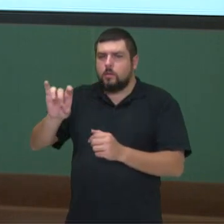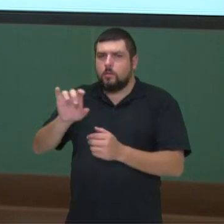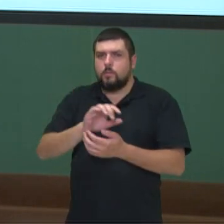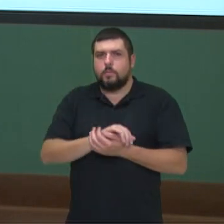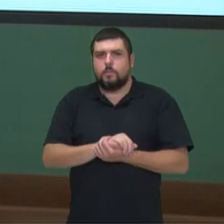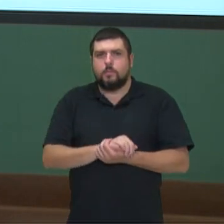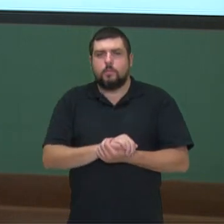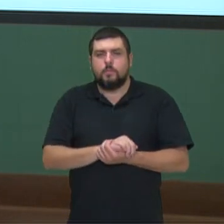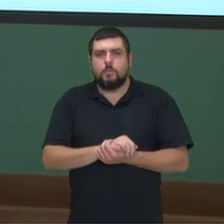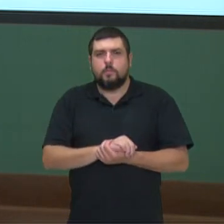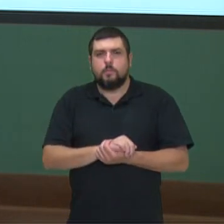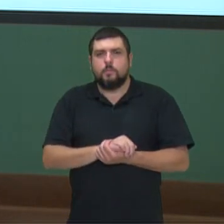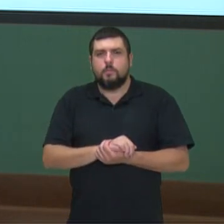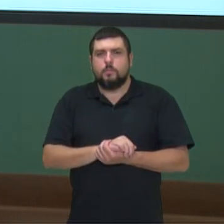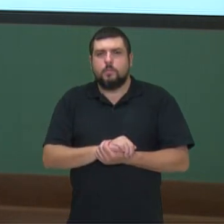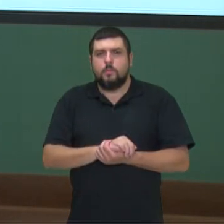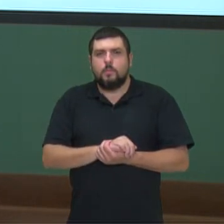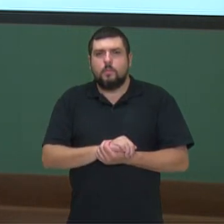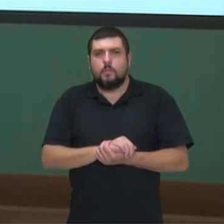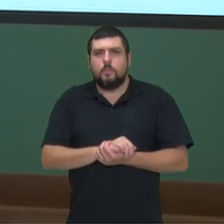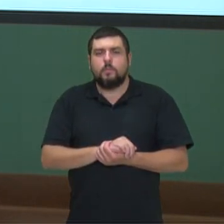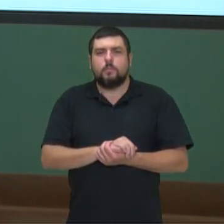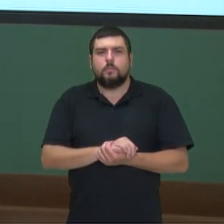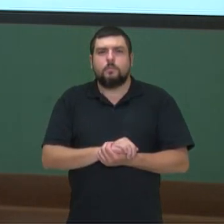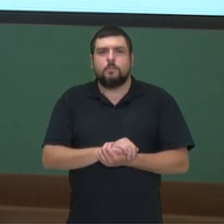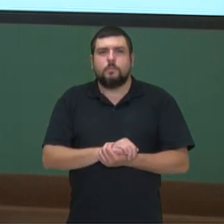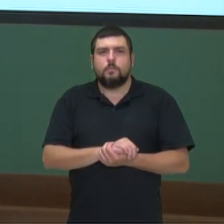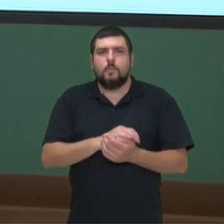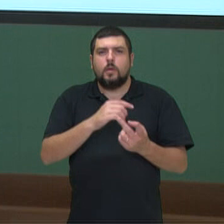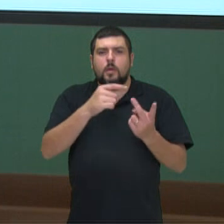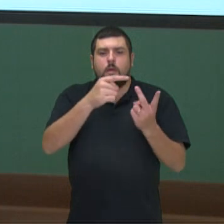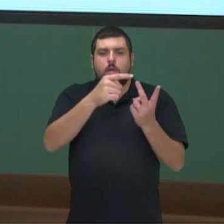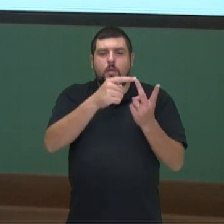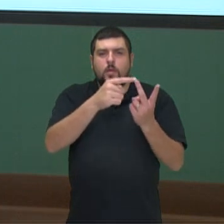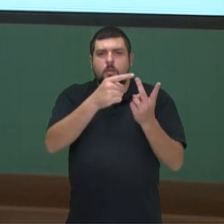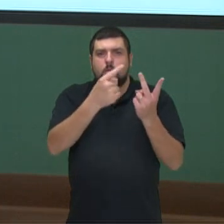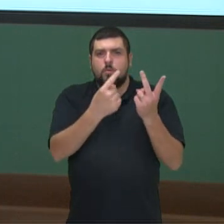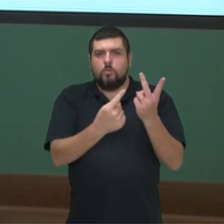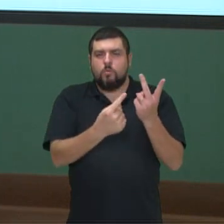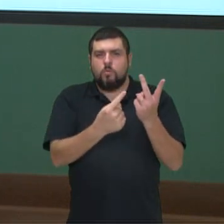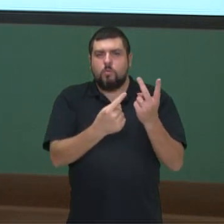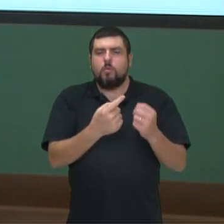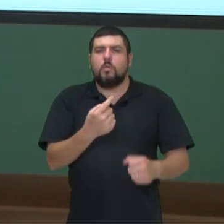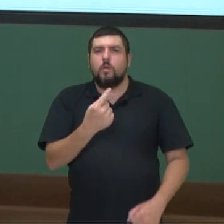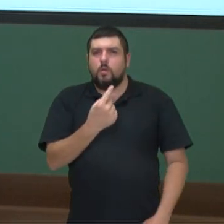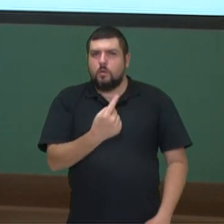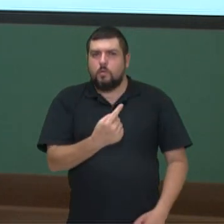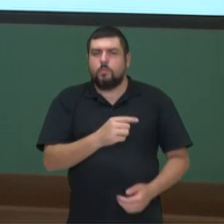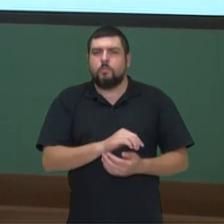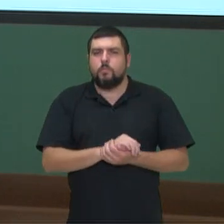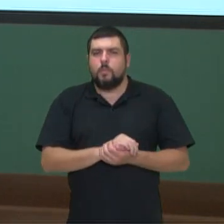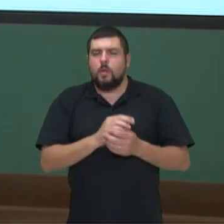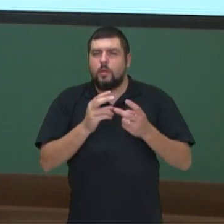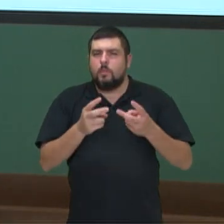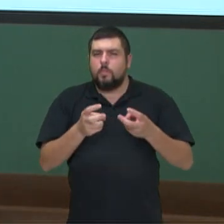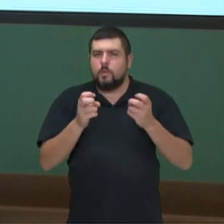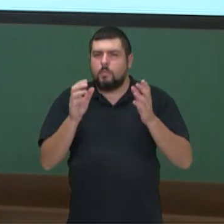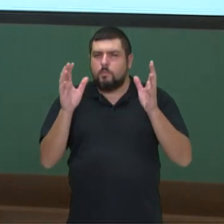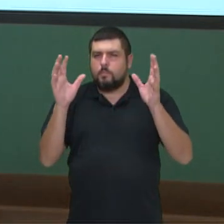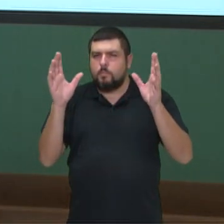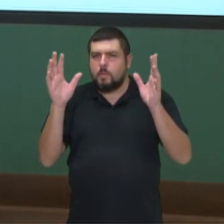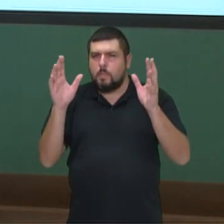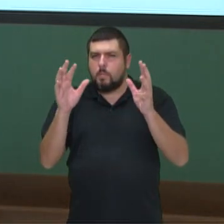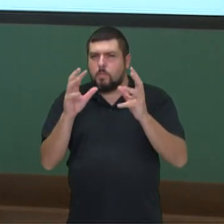vamos lá, ó, raiz quadrada de 1 é 1. Se você quiser, a professora fez bem passo a passo aqui, mas você já